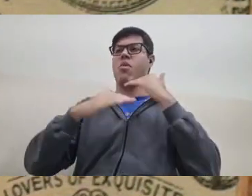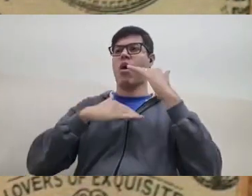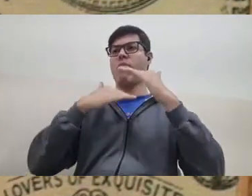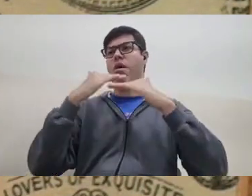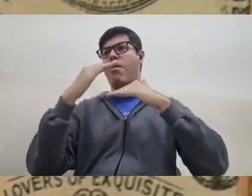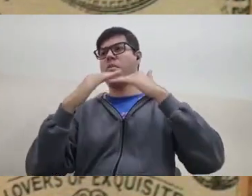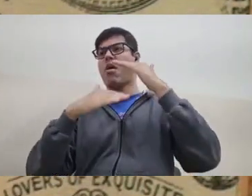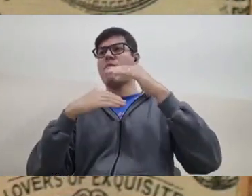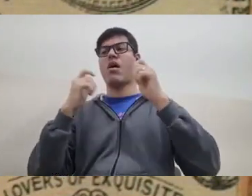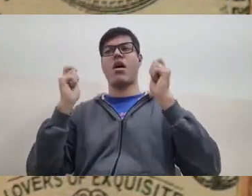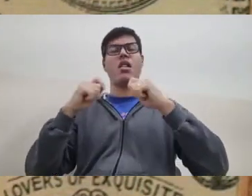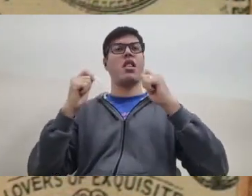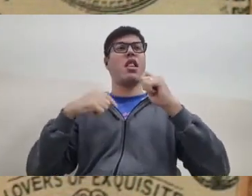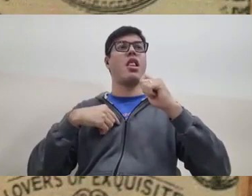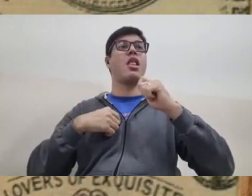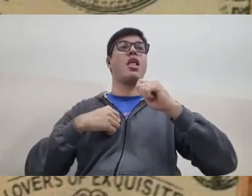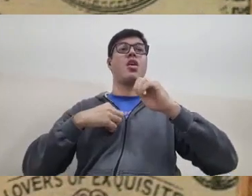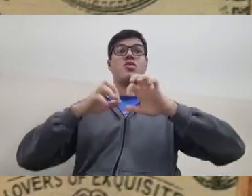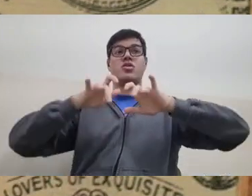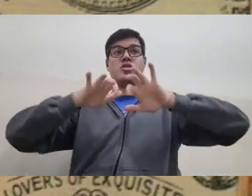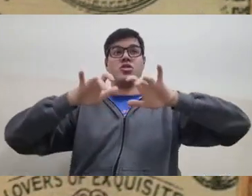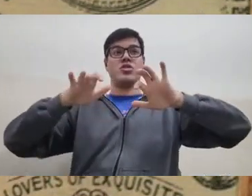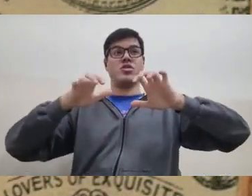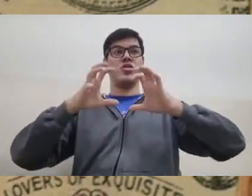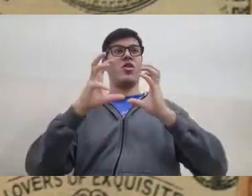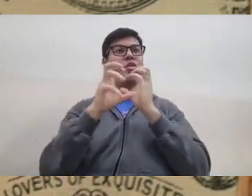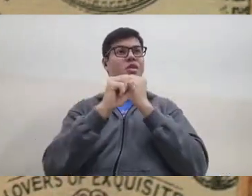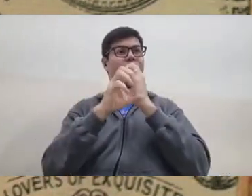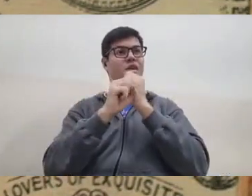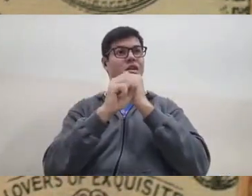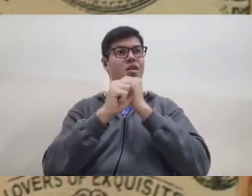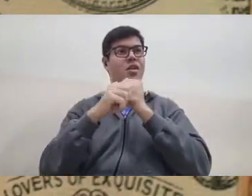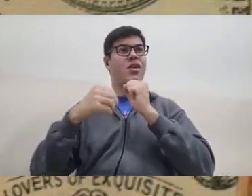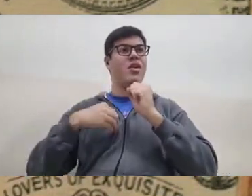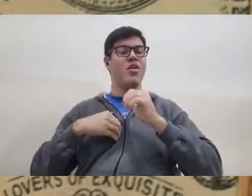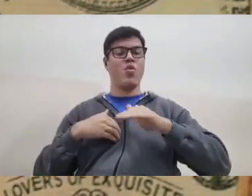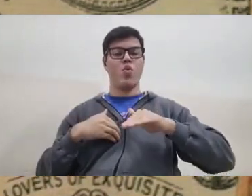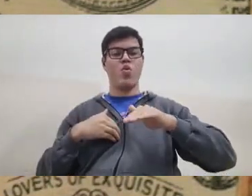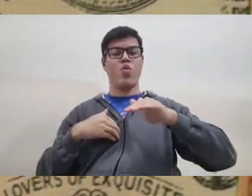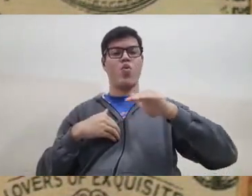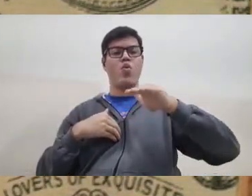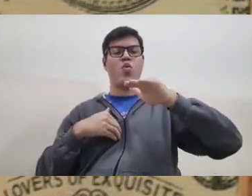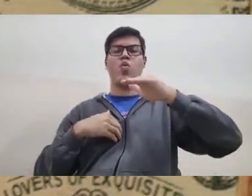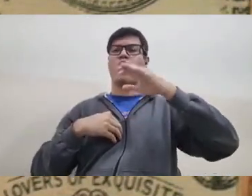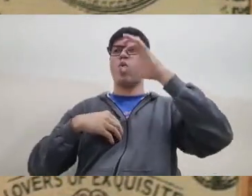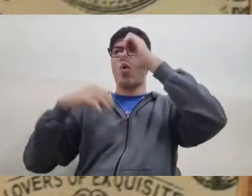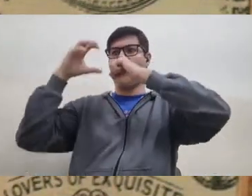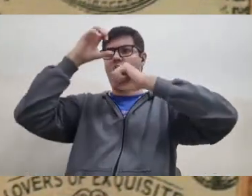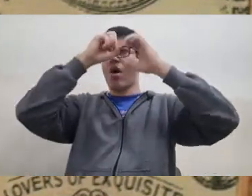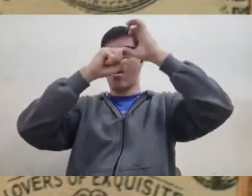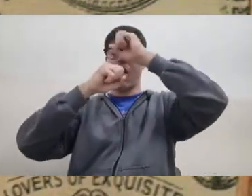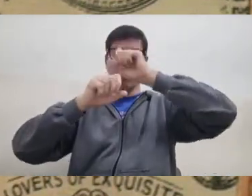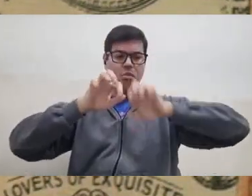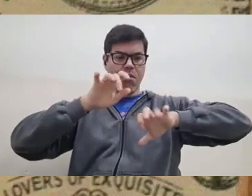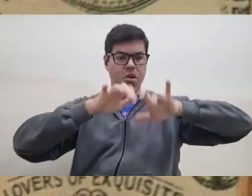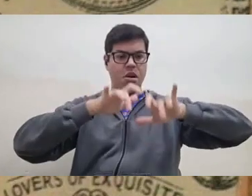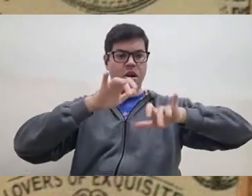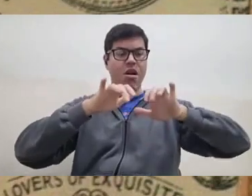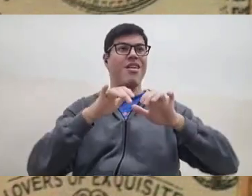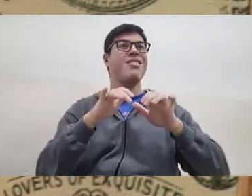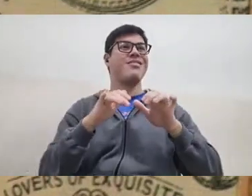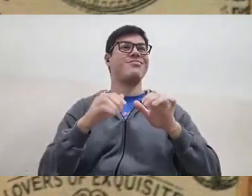tinha escritório de contabilidade eu comecei de novinho trabalha nesses lugares aí mas não parava